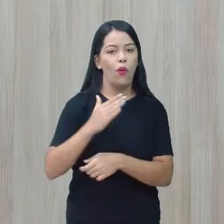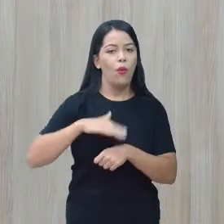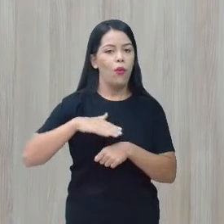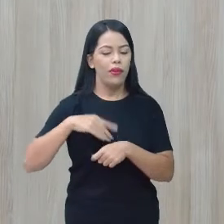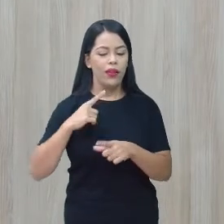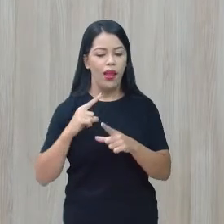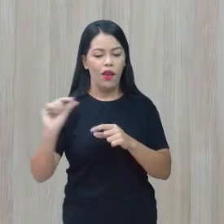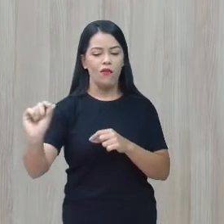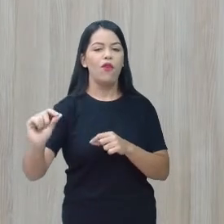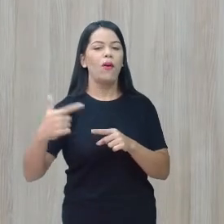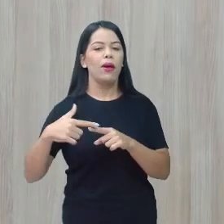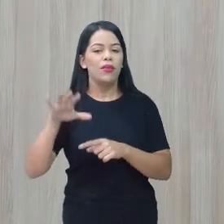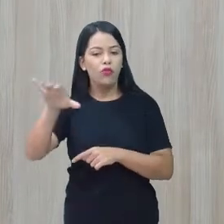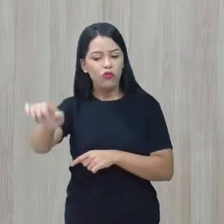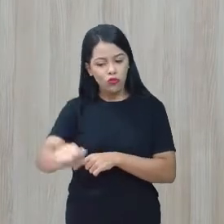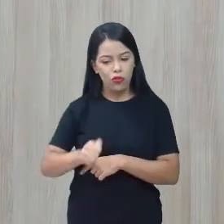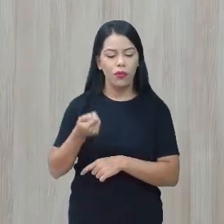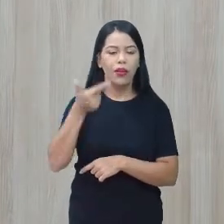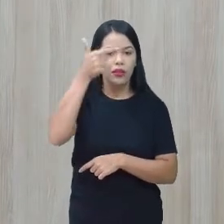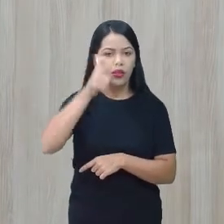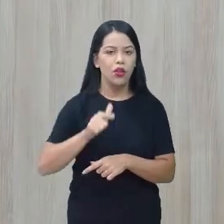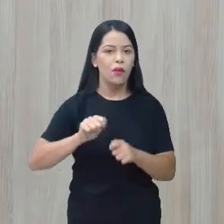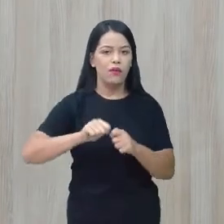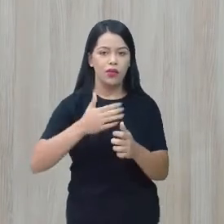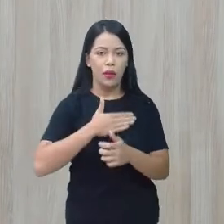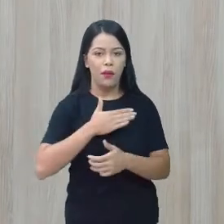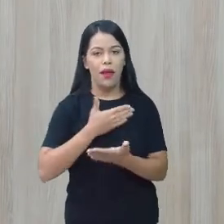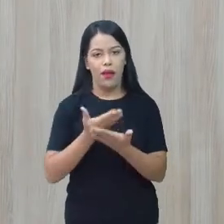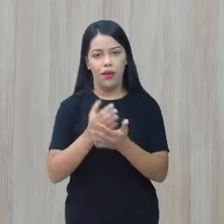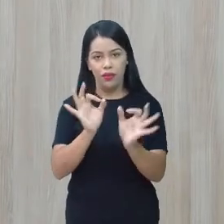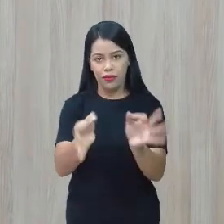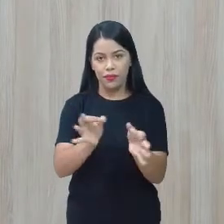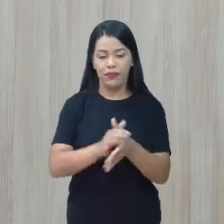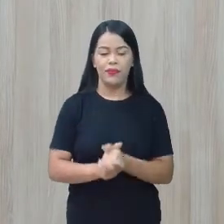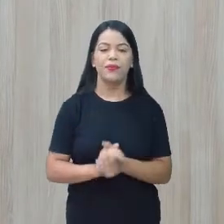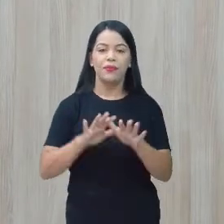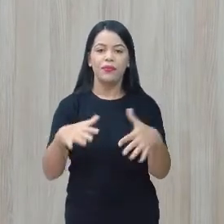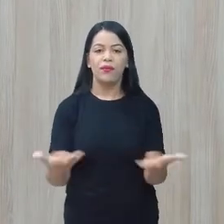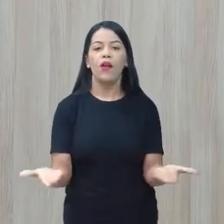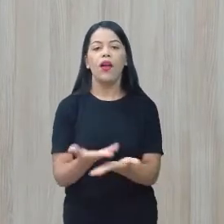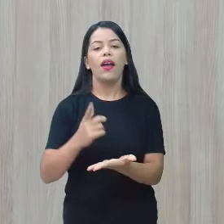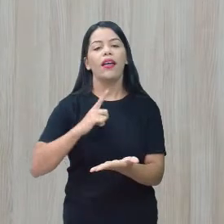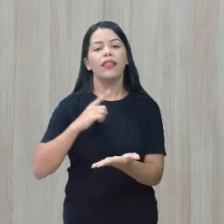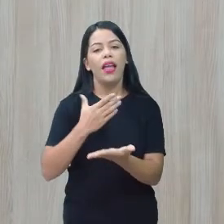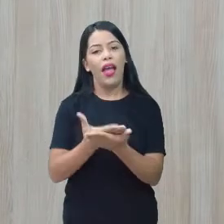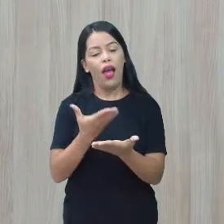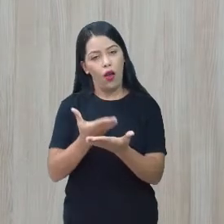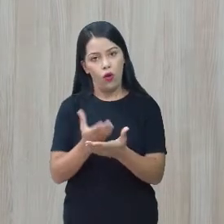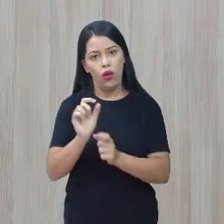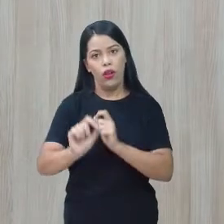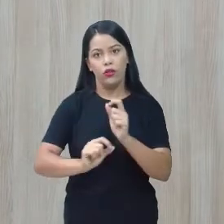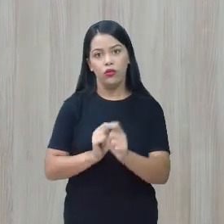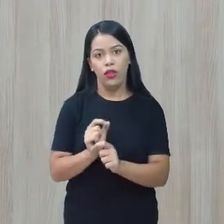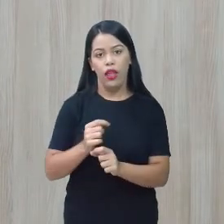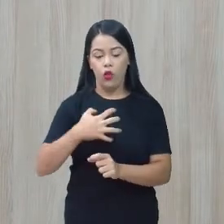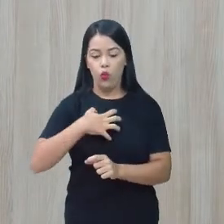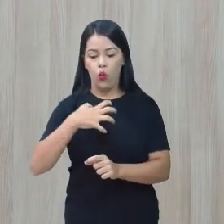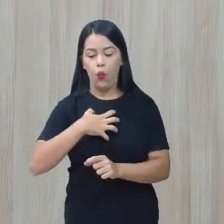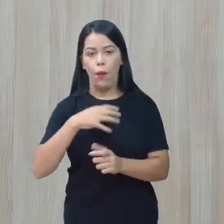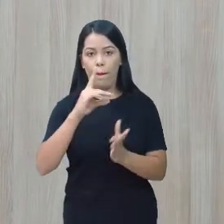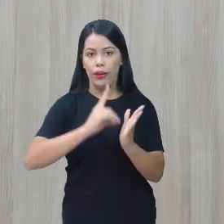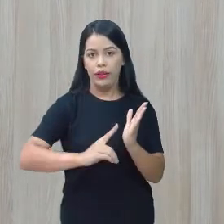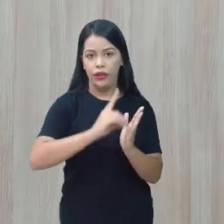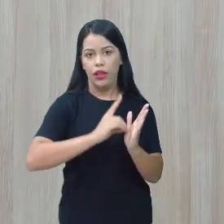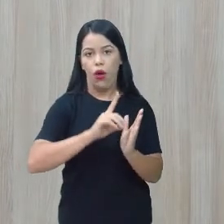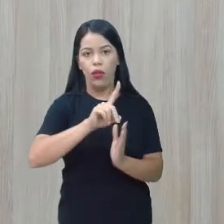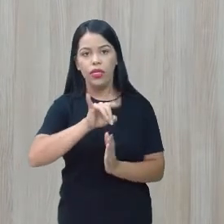mas eu pego ela de volta para traduzir aqui em minhas aulas, tá certo, gente? Aqui a gente tem a aula no formato digital, né? Esse formato possibilita